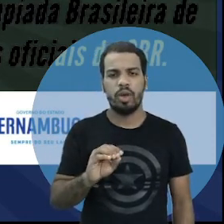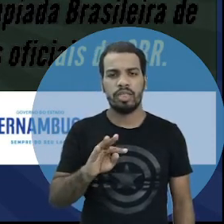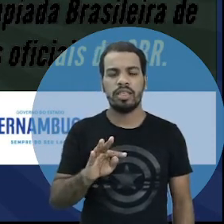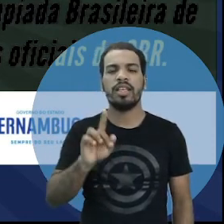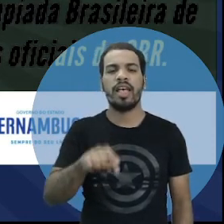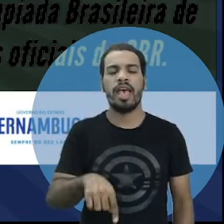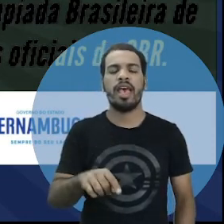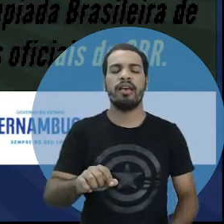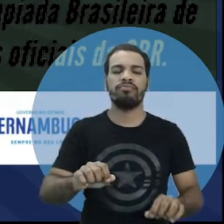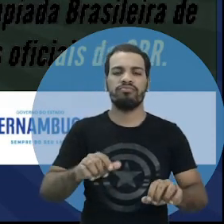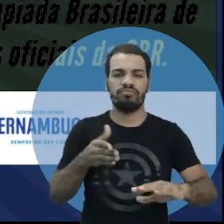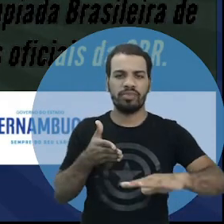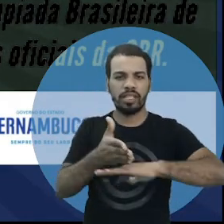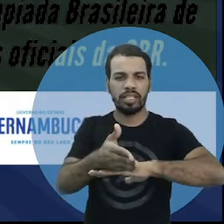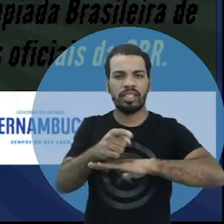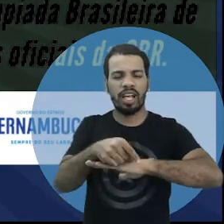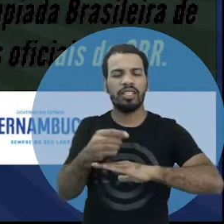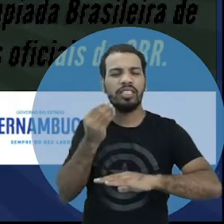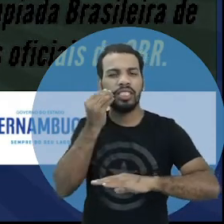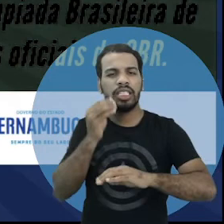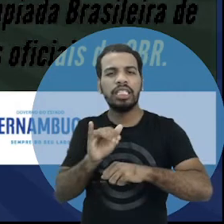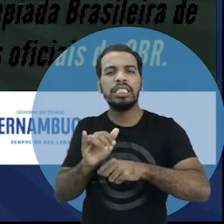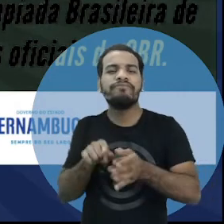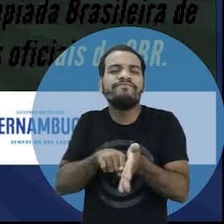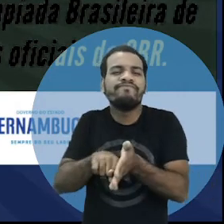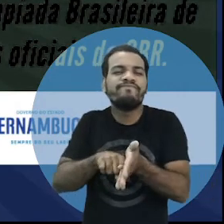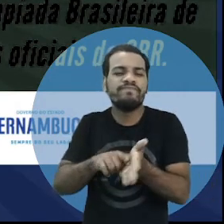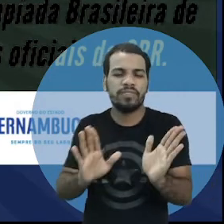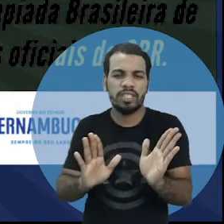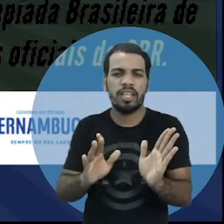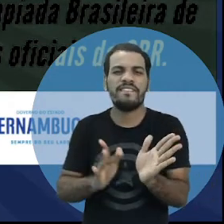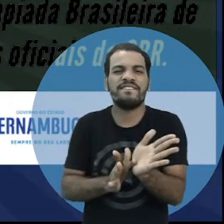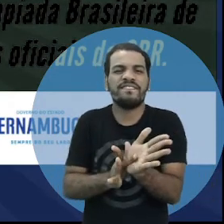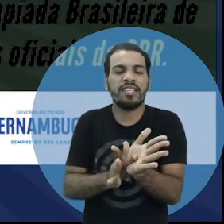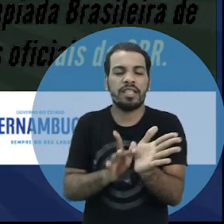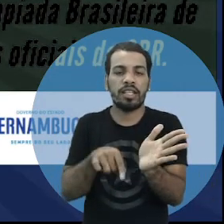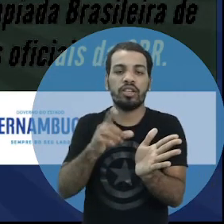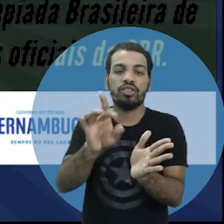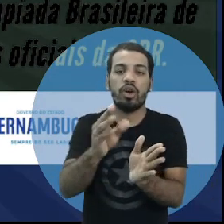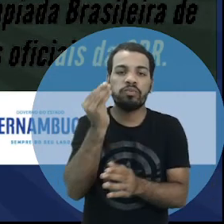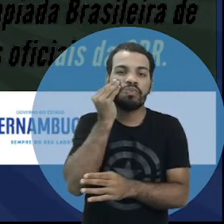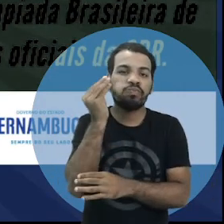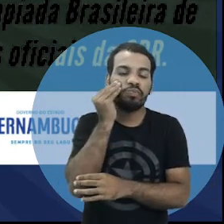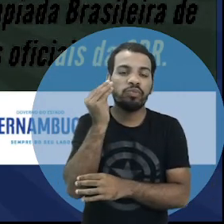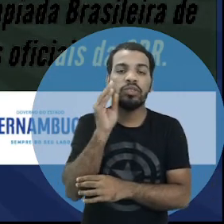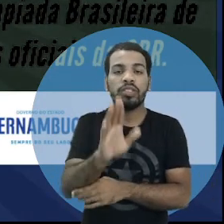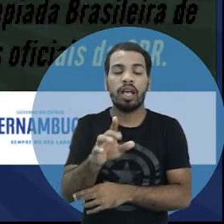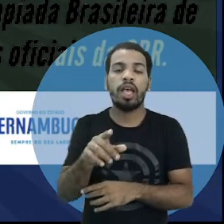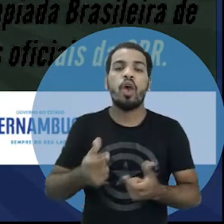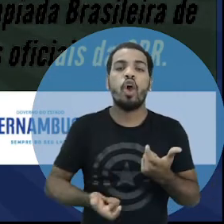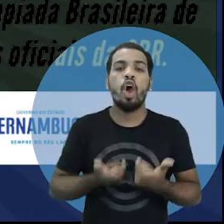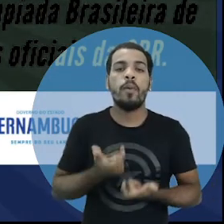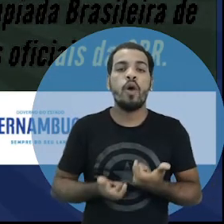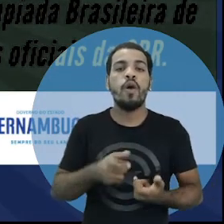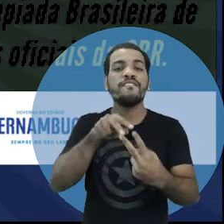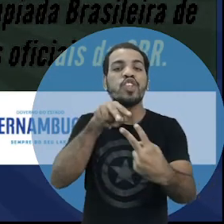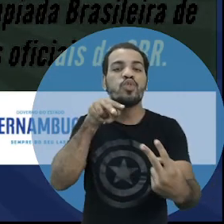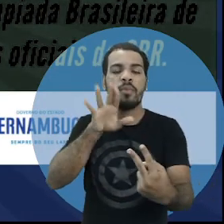de simulação, como se fosse realmente o robô, só que de uma forma virtual. E também tem a parte da prova